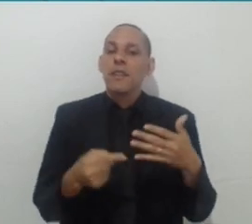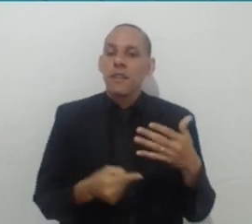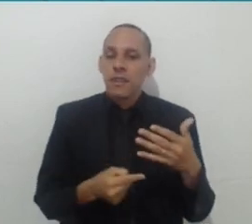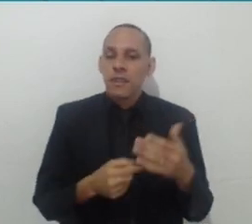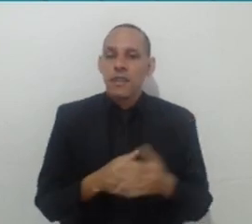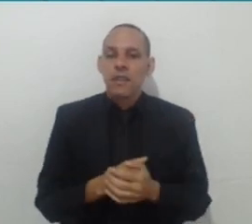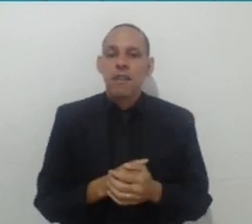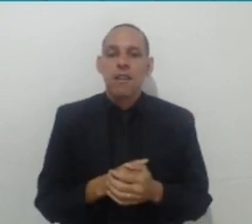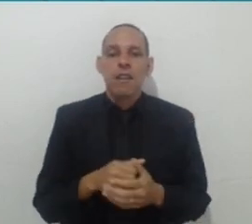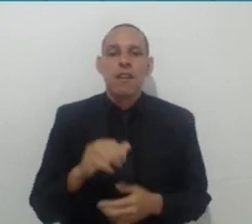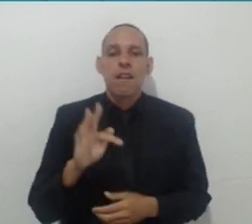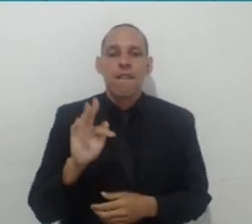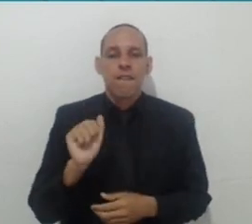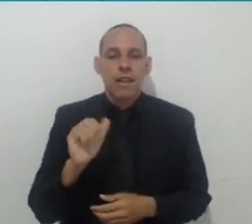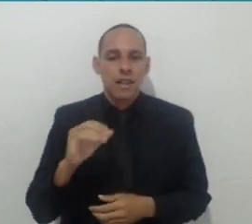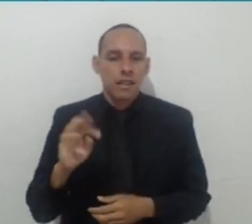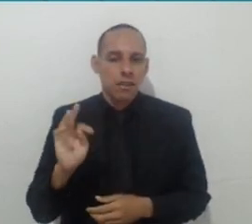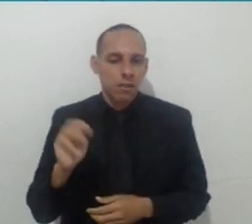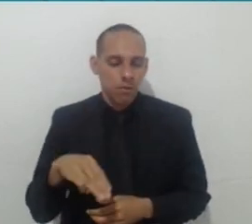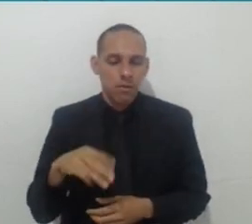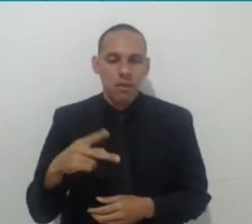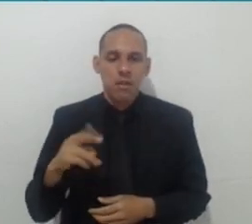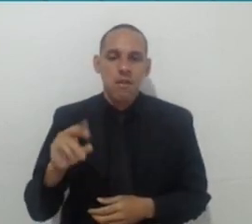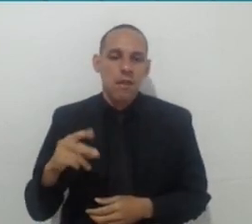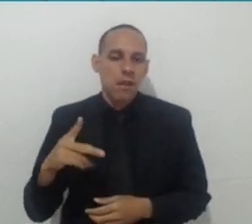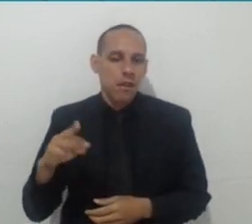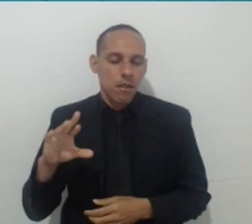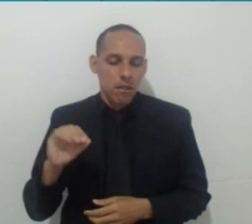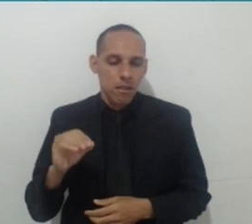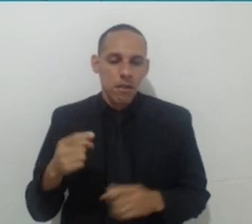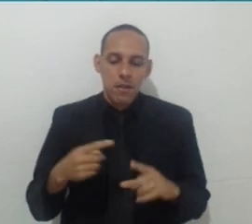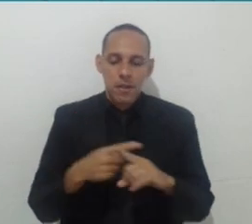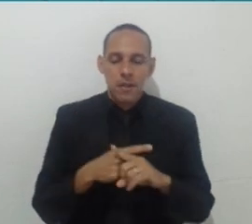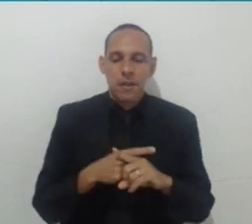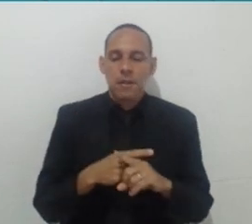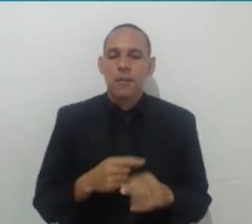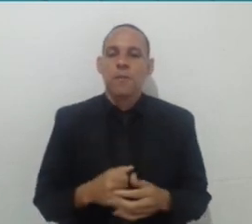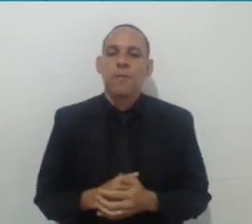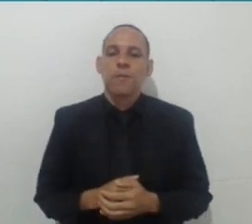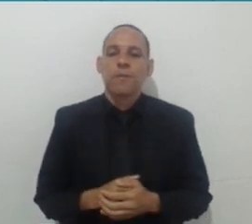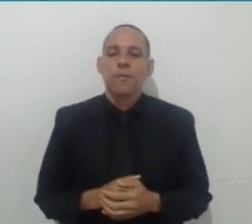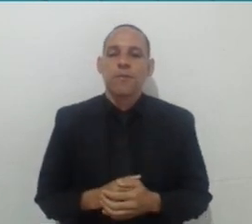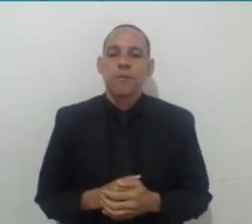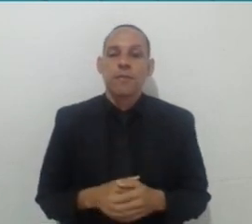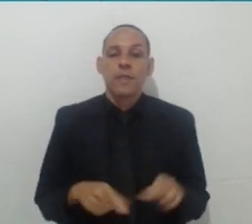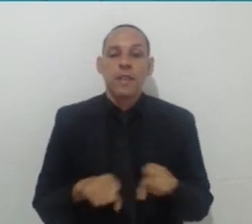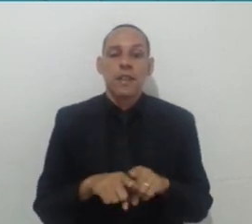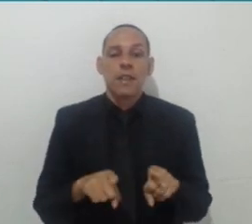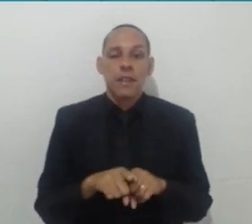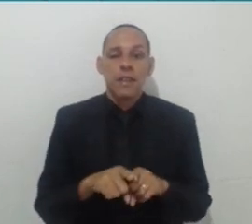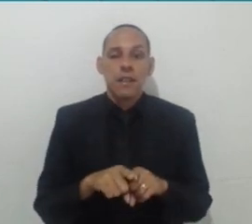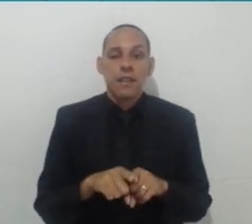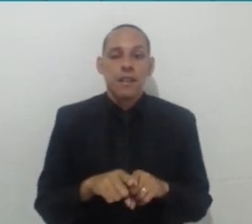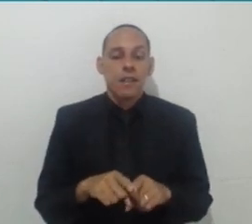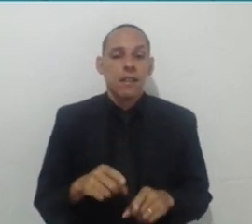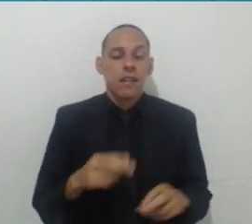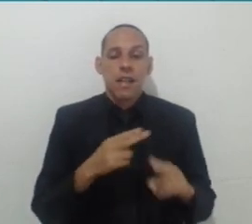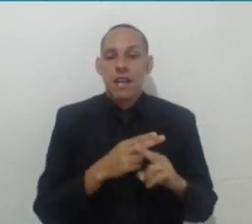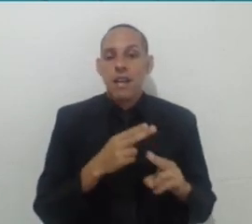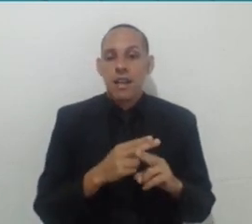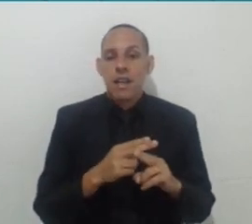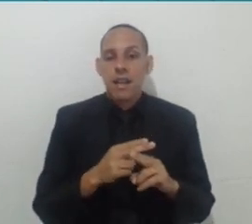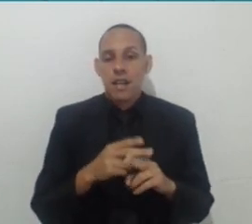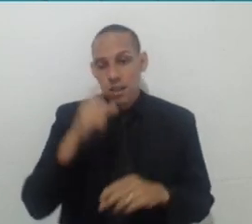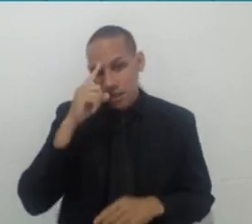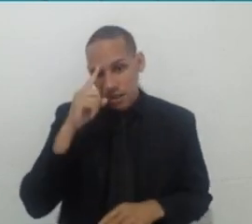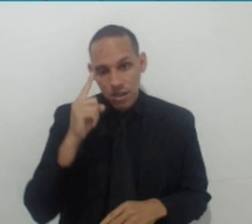proprio. Em atenção ao pleito autoral, o despacho determinou a intimação da Caixa para pagar o montante da